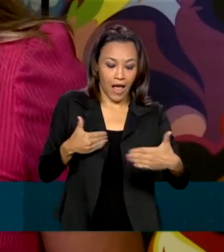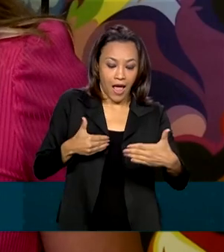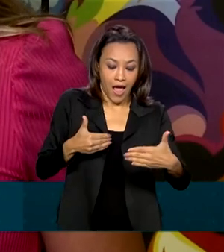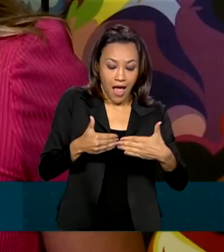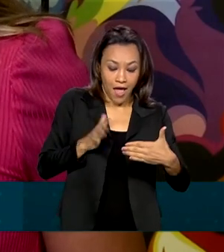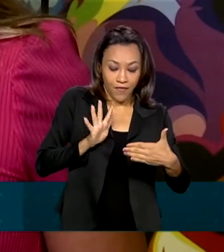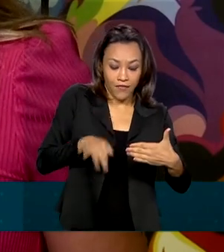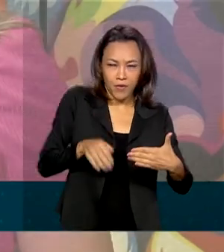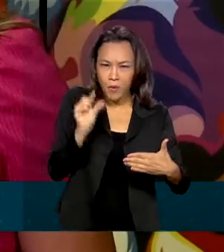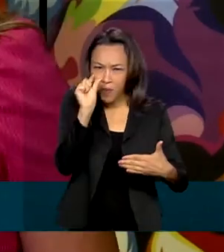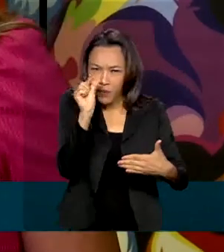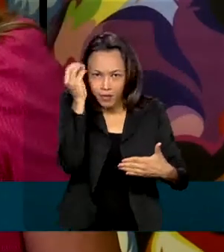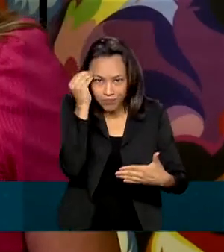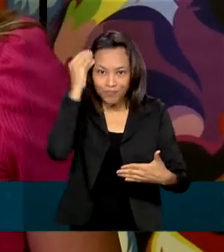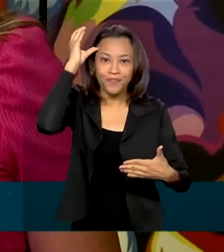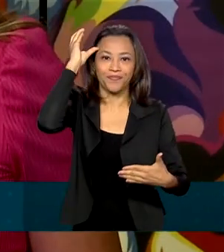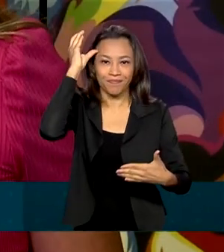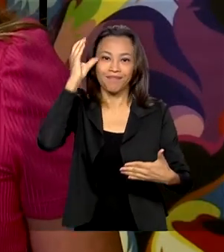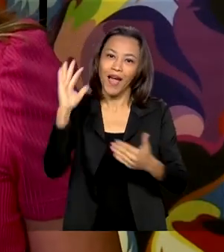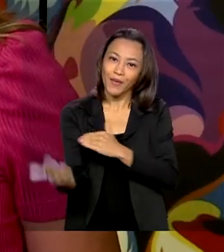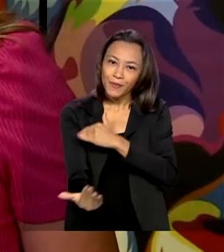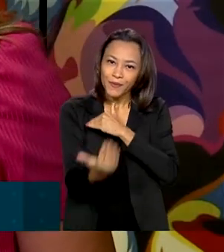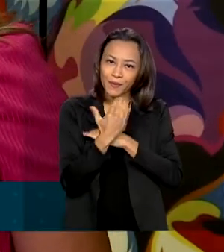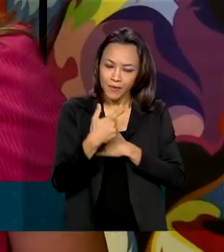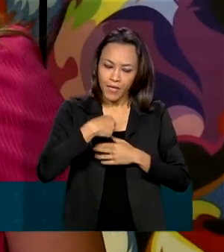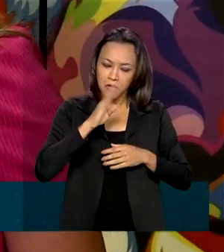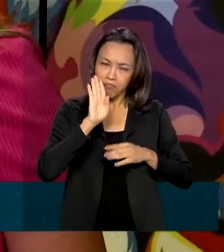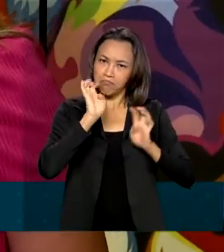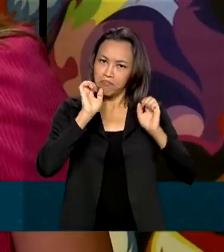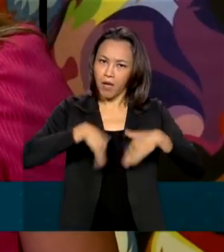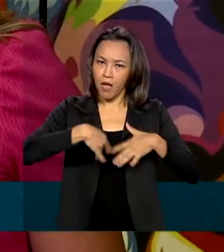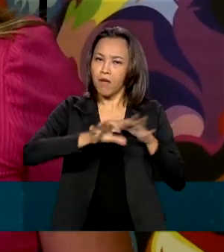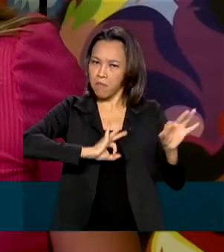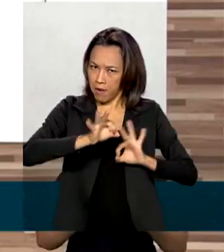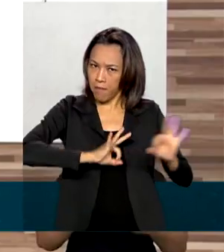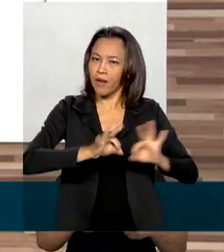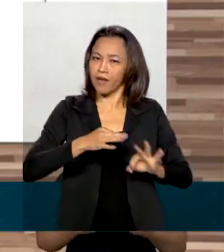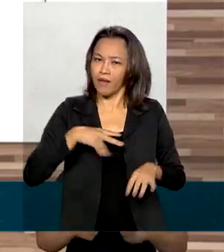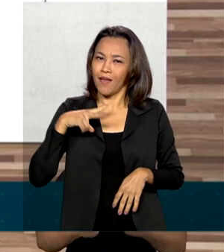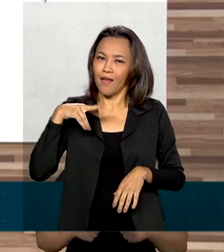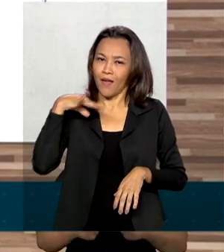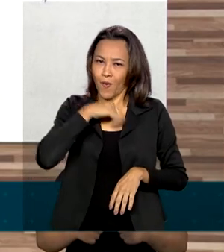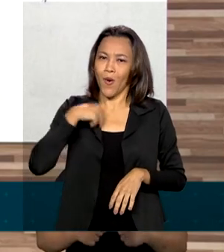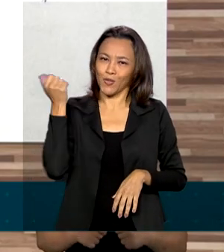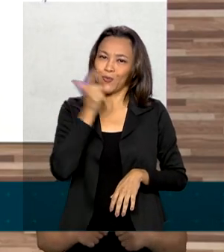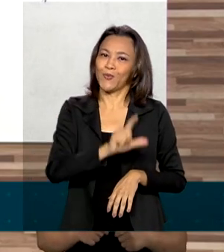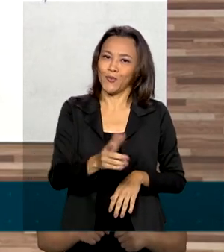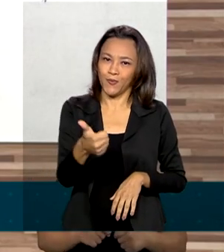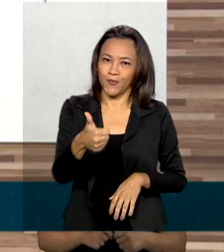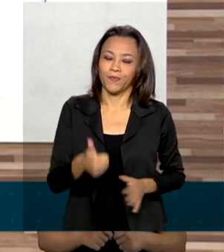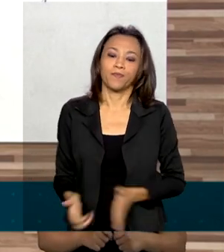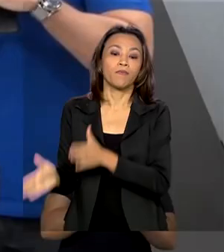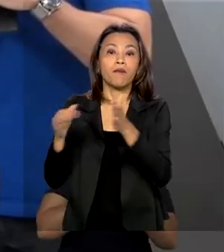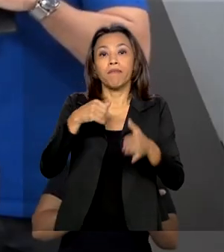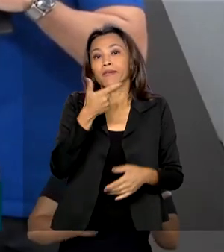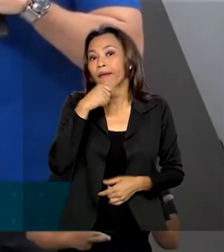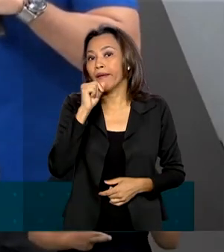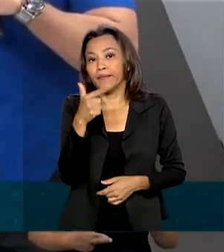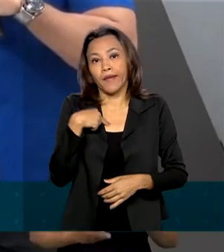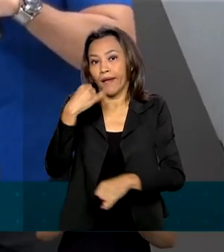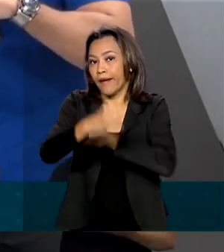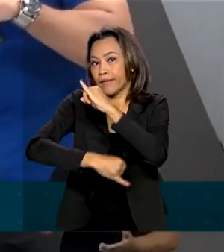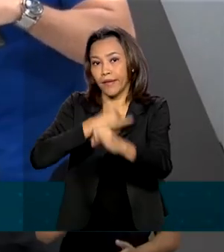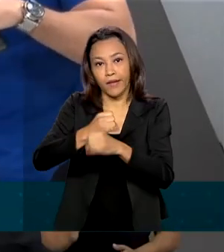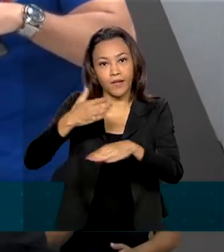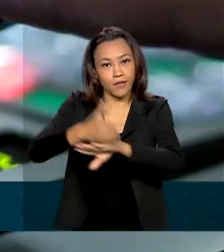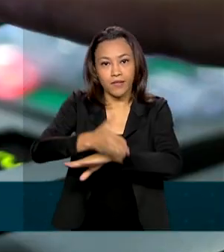de conhecimento a mais. Estou bem confiante, me preparei bem, acho que agora vai. Mas quem não tem acesso à internet vai poder